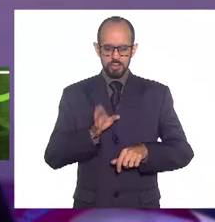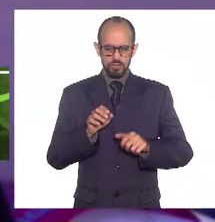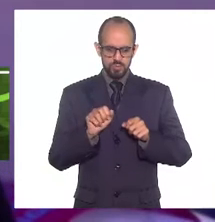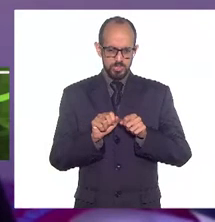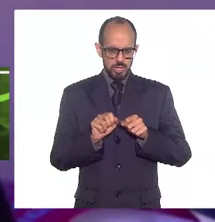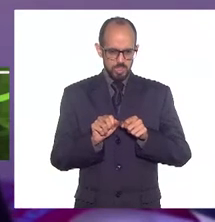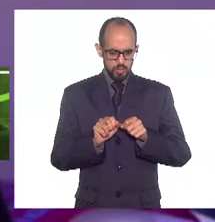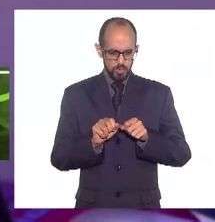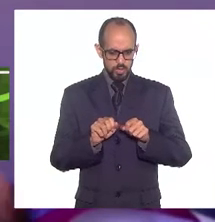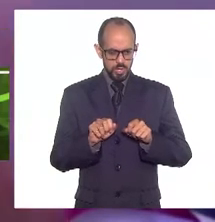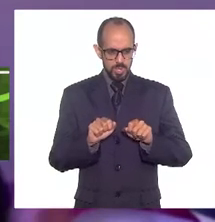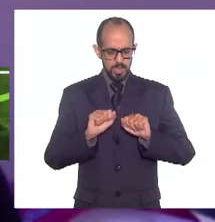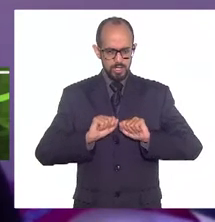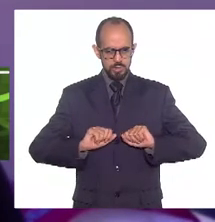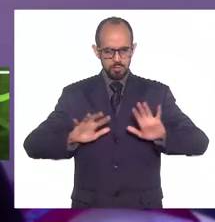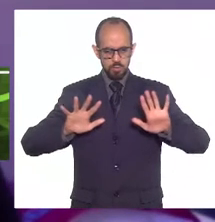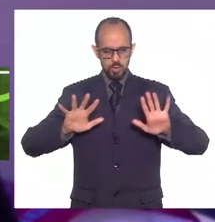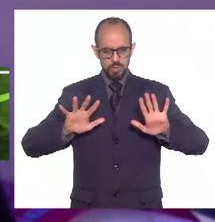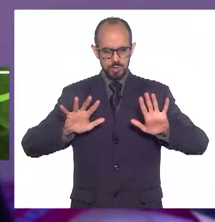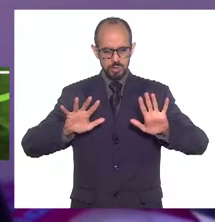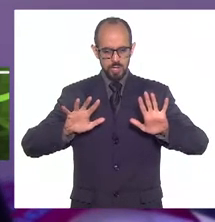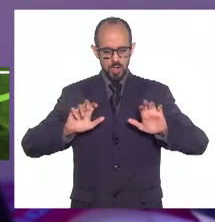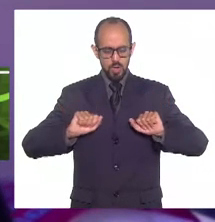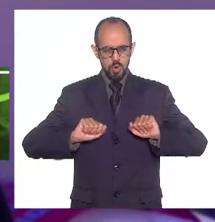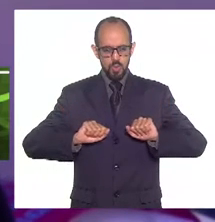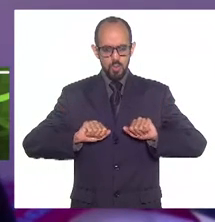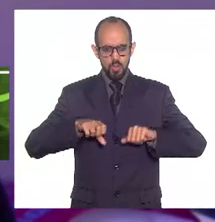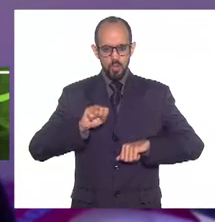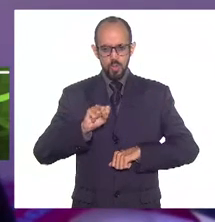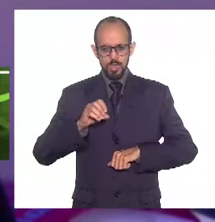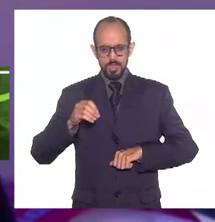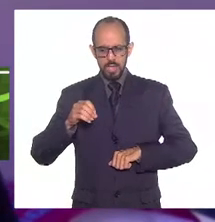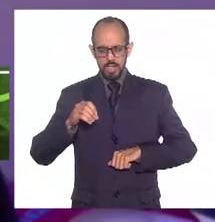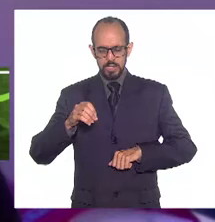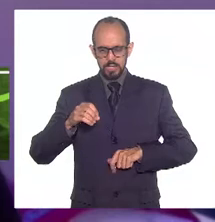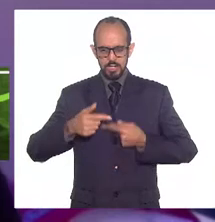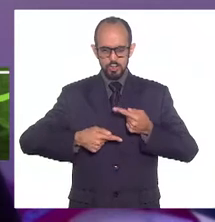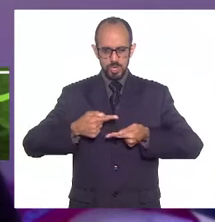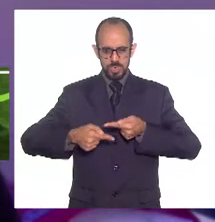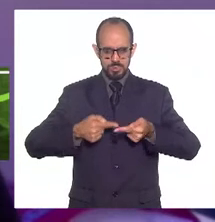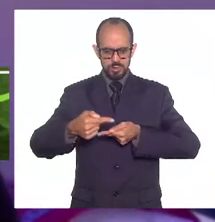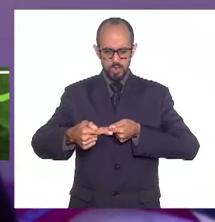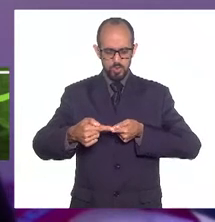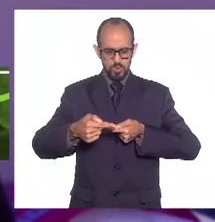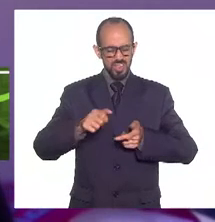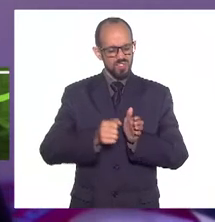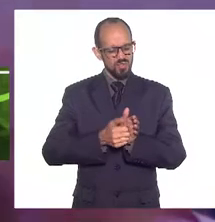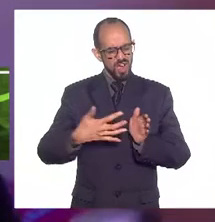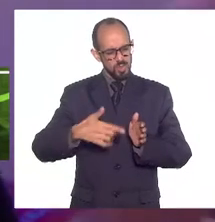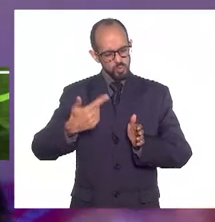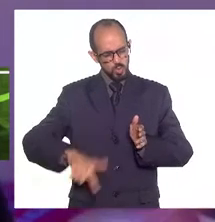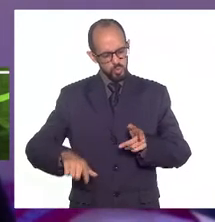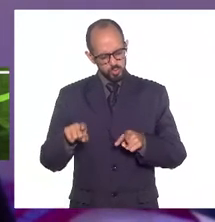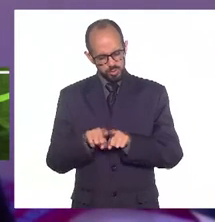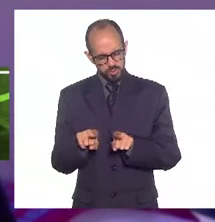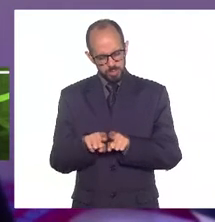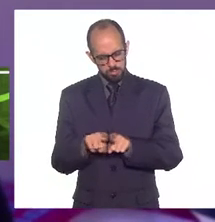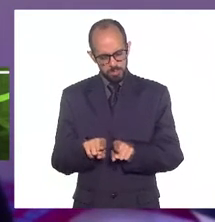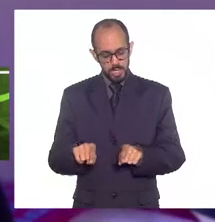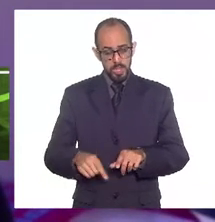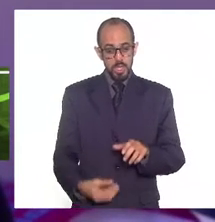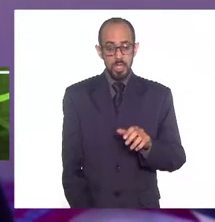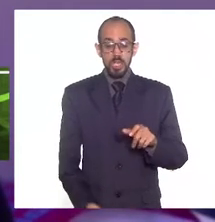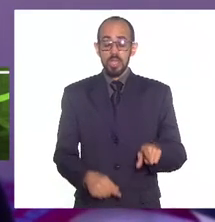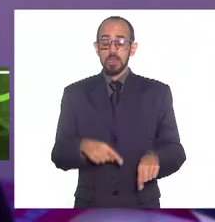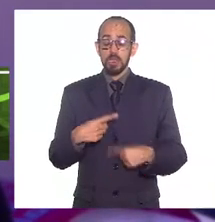a exposição Como Vai Você geração 80 e muitos outros combinando inclusive em